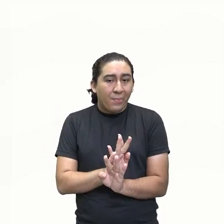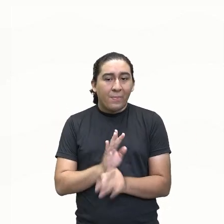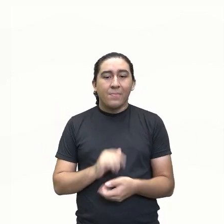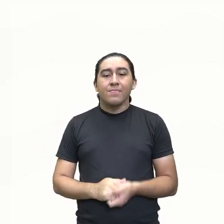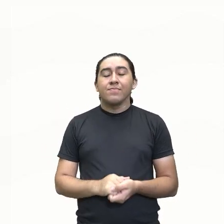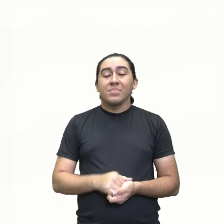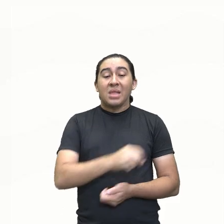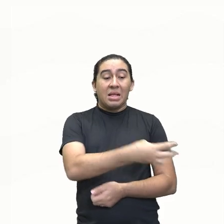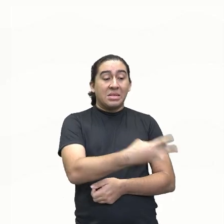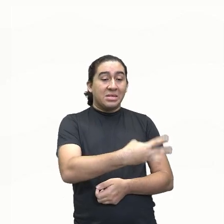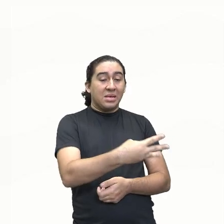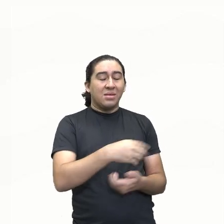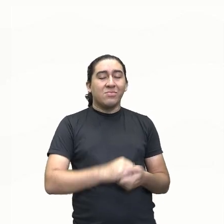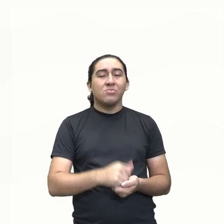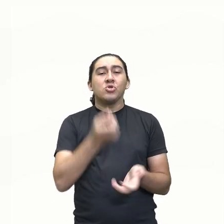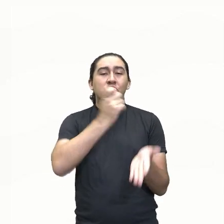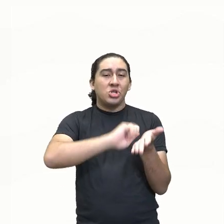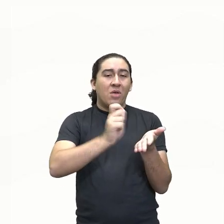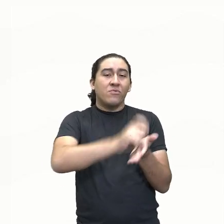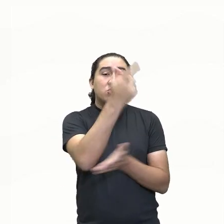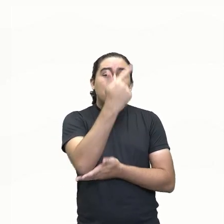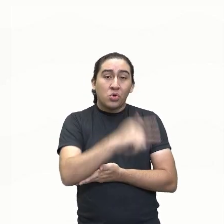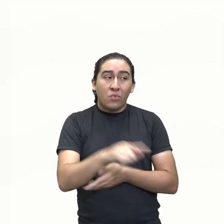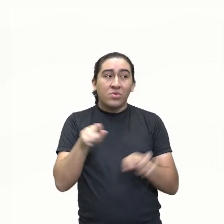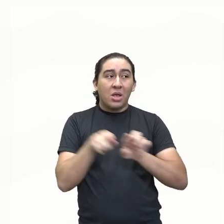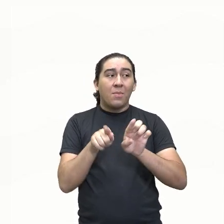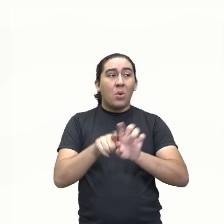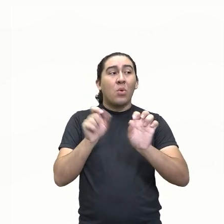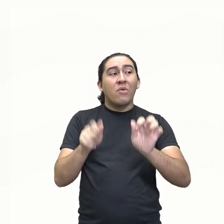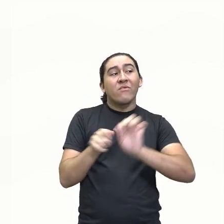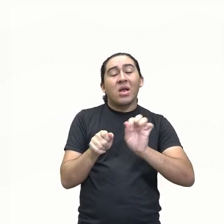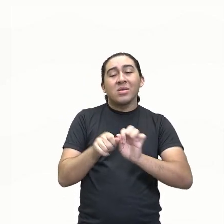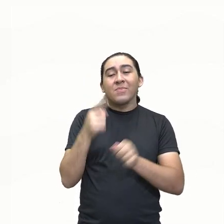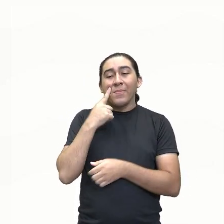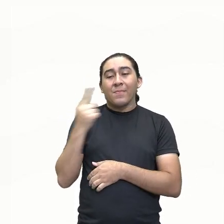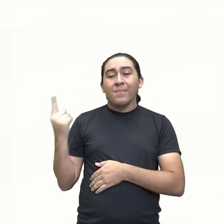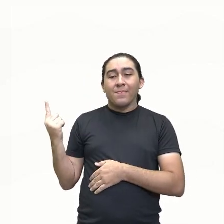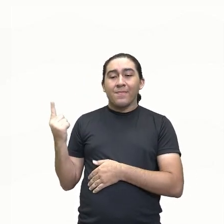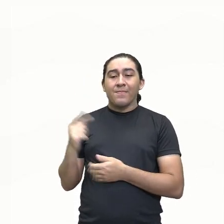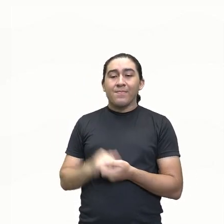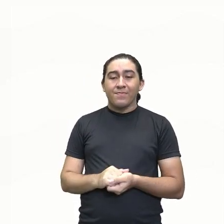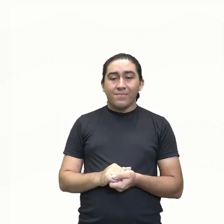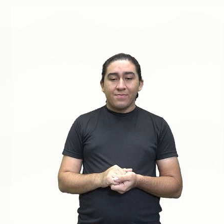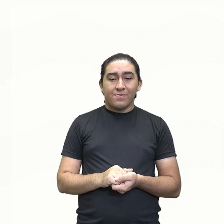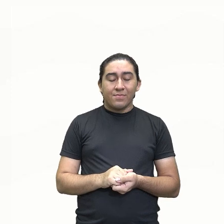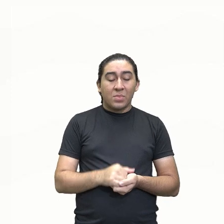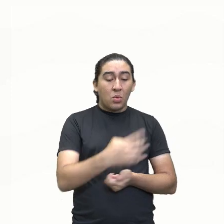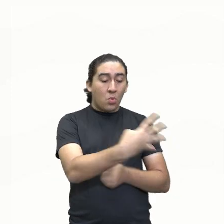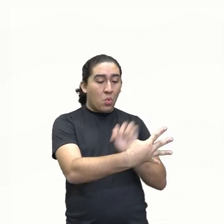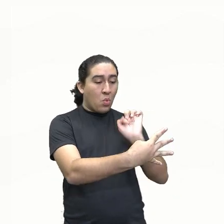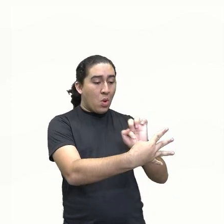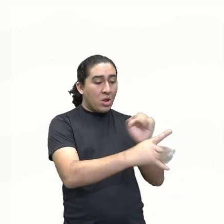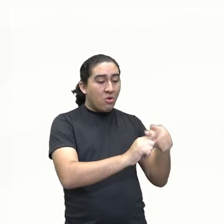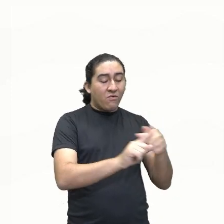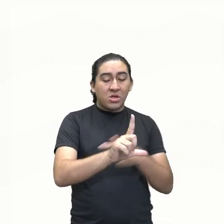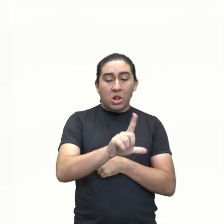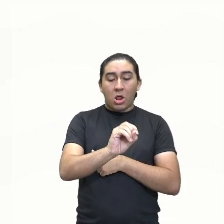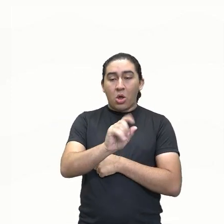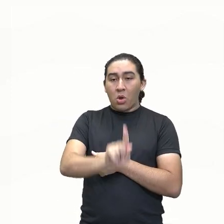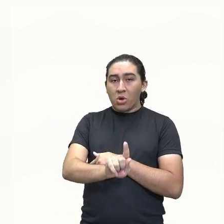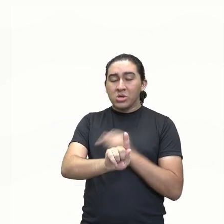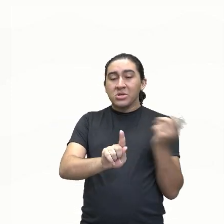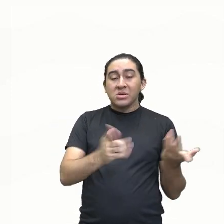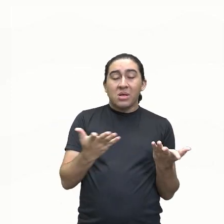Na terceira, nós vamos reescrever também. O que nós faremos aqui? O 4 está multiplicando o log. Eu